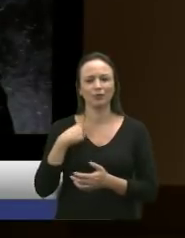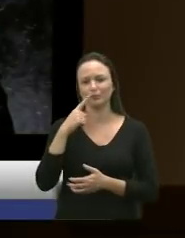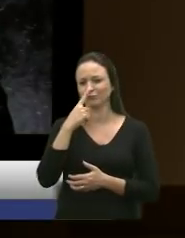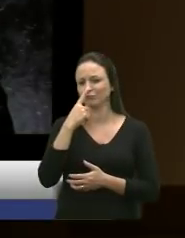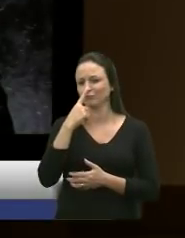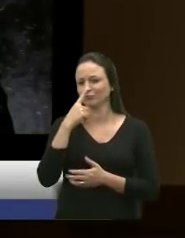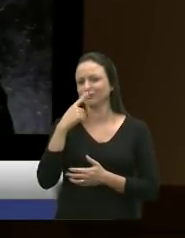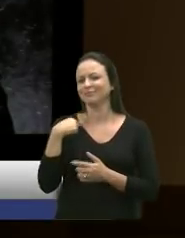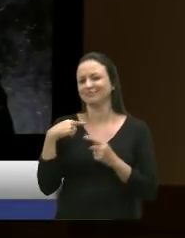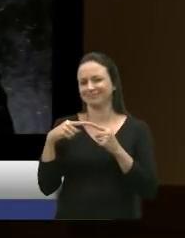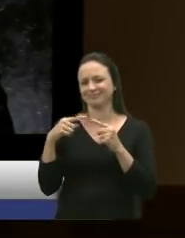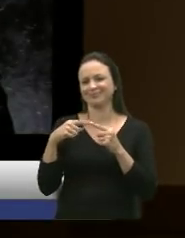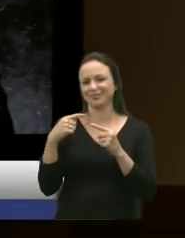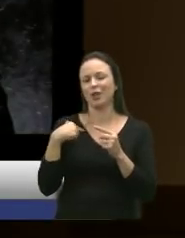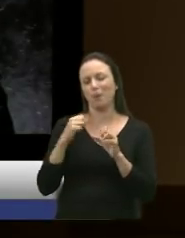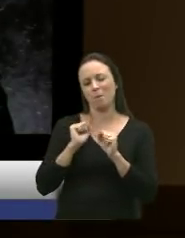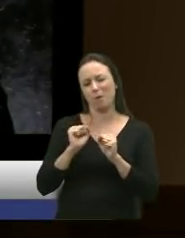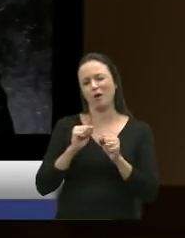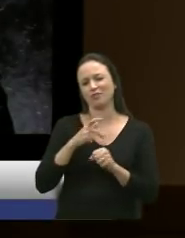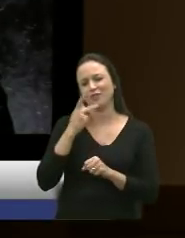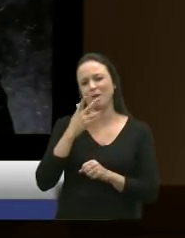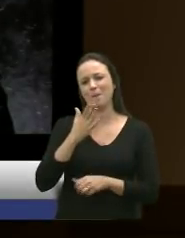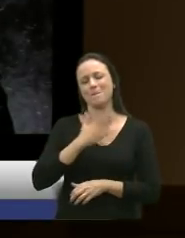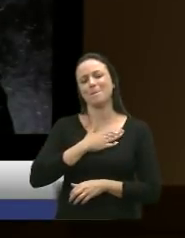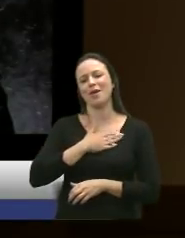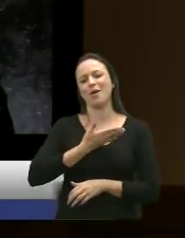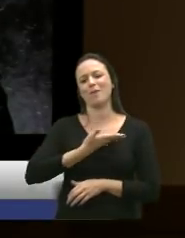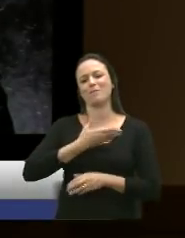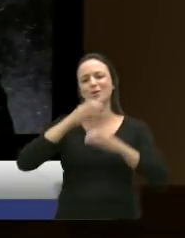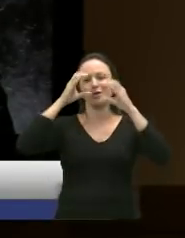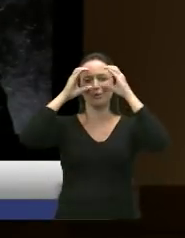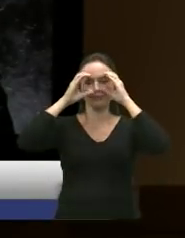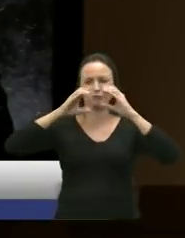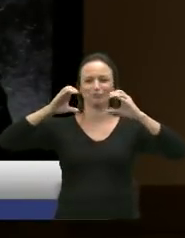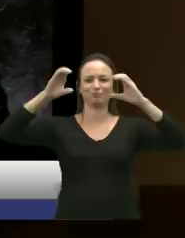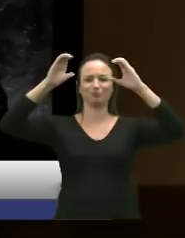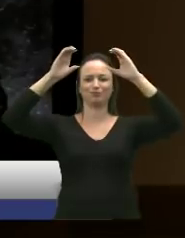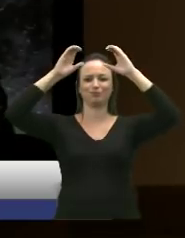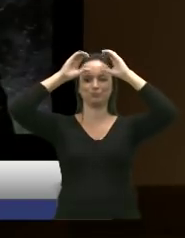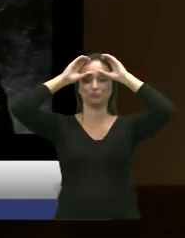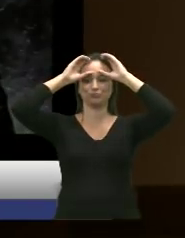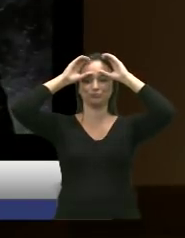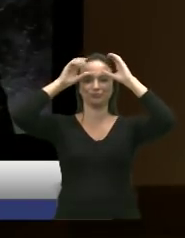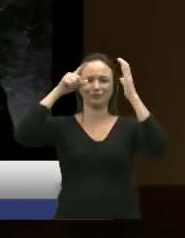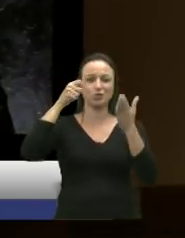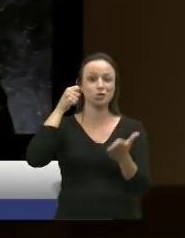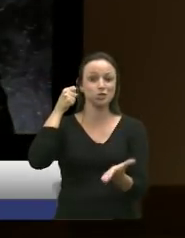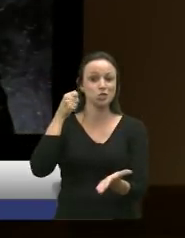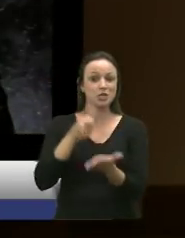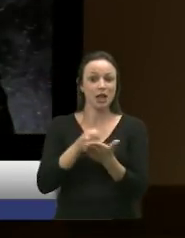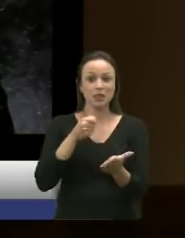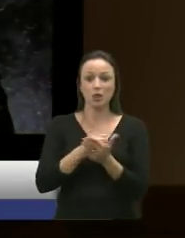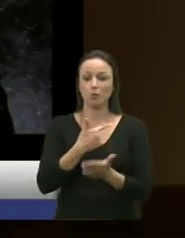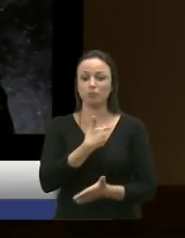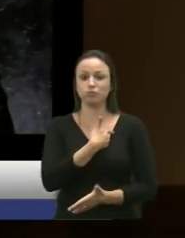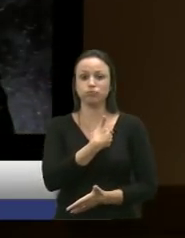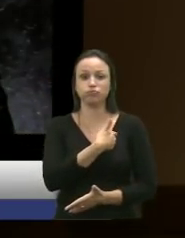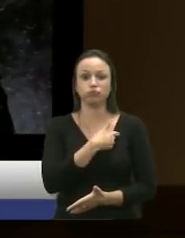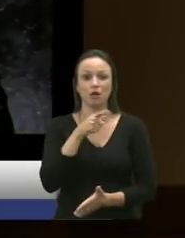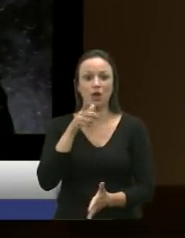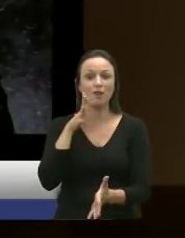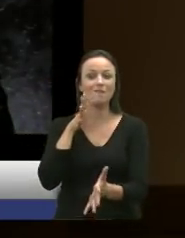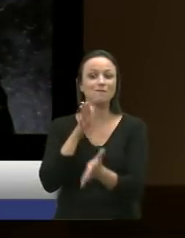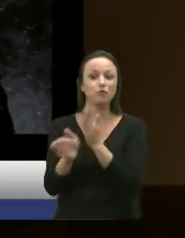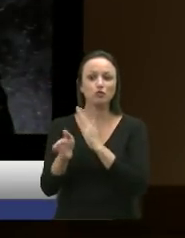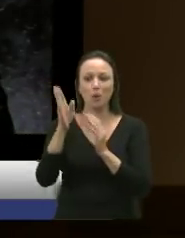essas liberdades para com ele. Meu amigo João Ribeiro de Barros. Ditadura de Getúlio o perseguia. João Ribeiro de Barros fugiu do Brasil.